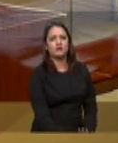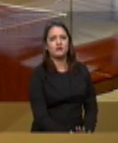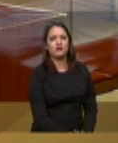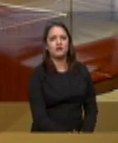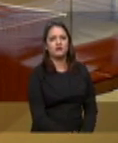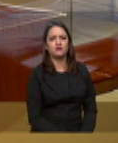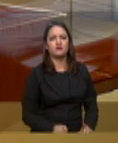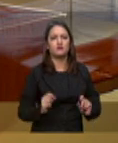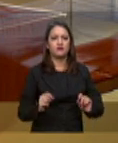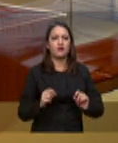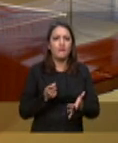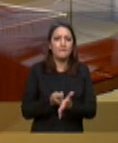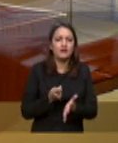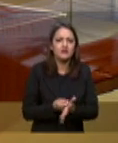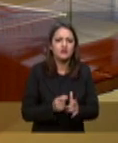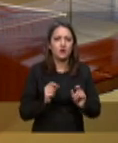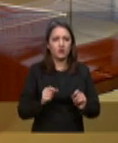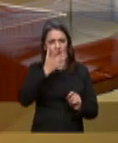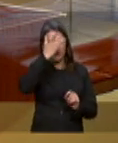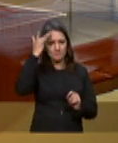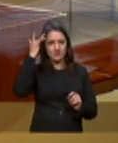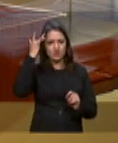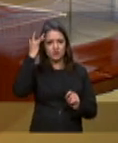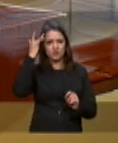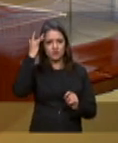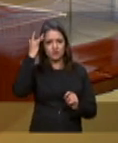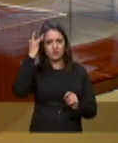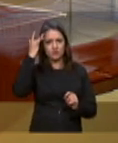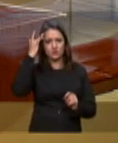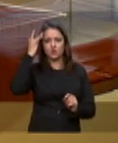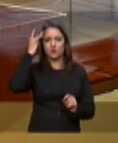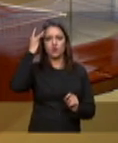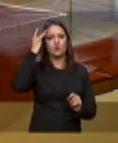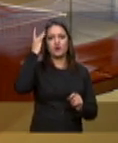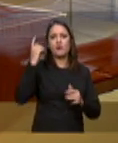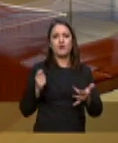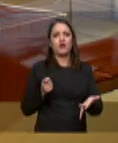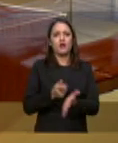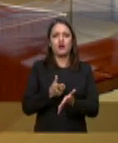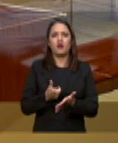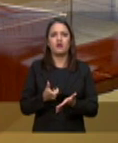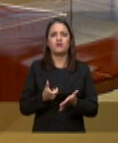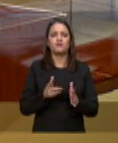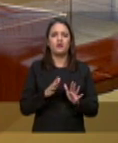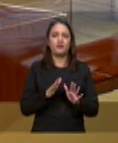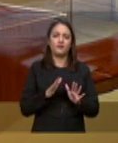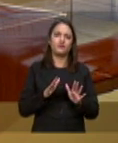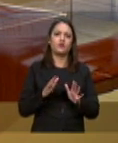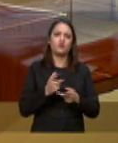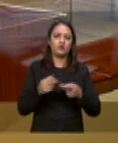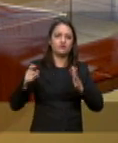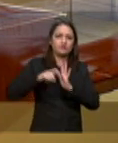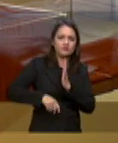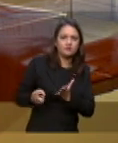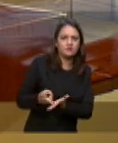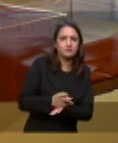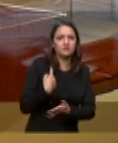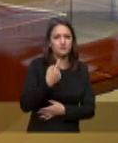e coerção para os contribuintes pagarem autuações tributárias como nós vimos, elas podem